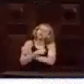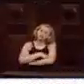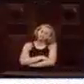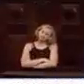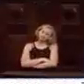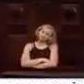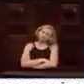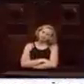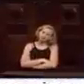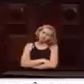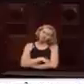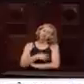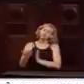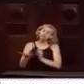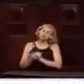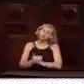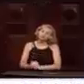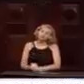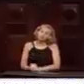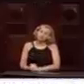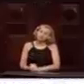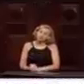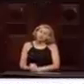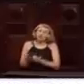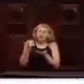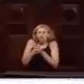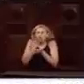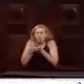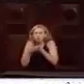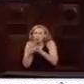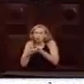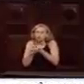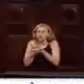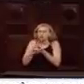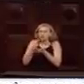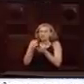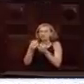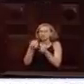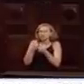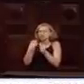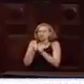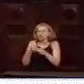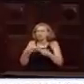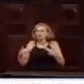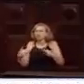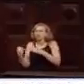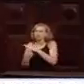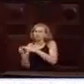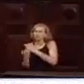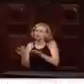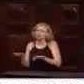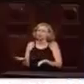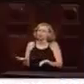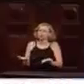Será que foi a forma que algumas empresas encontraram de garantir